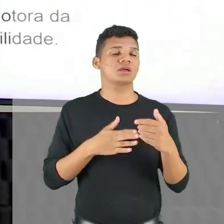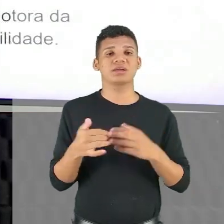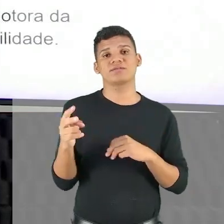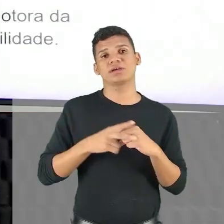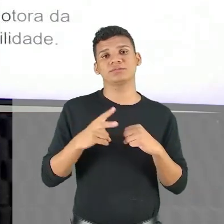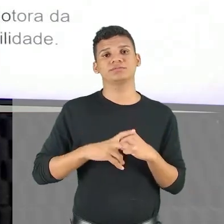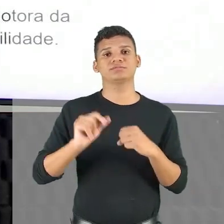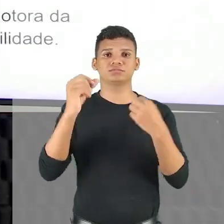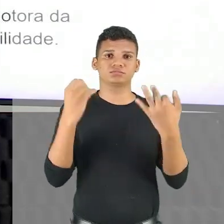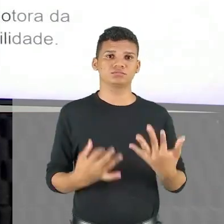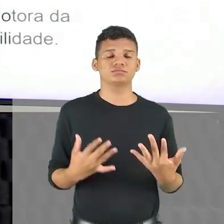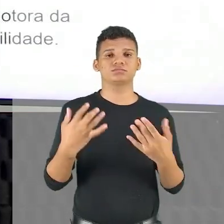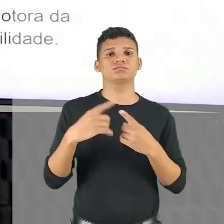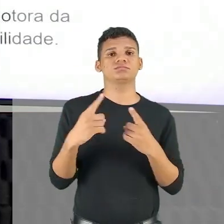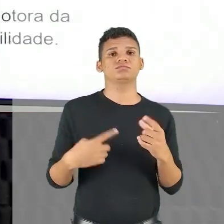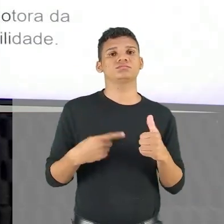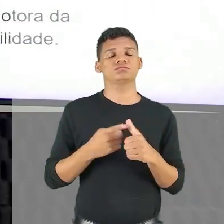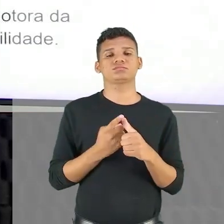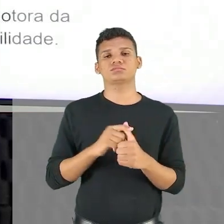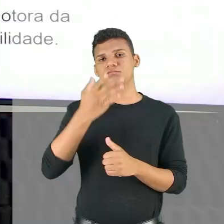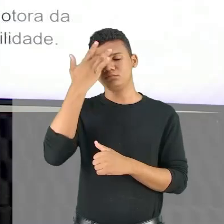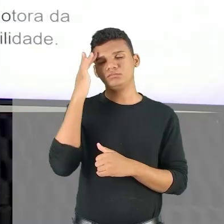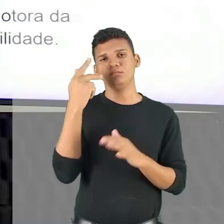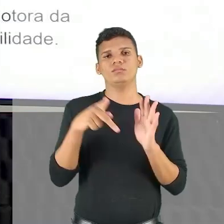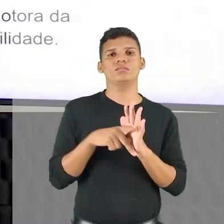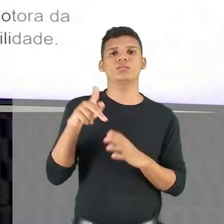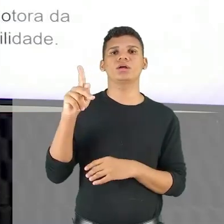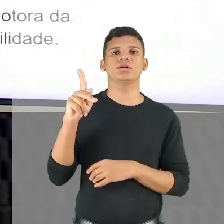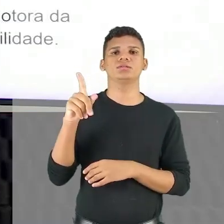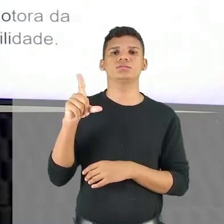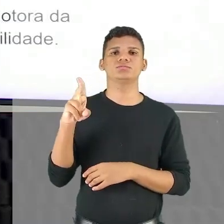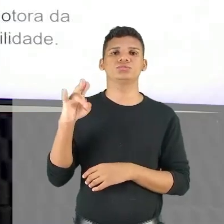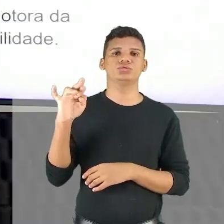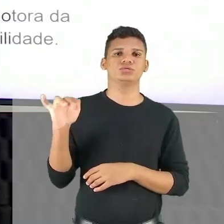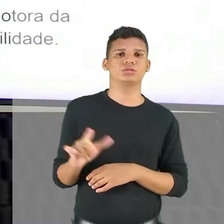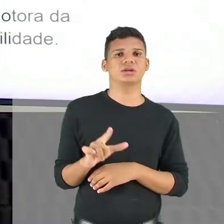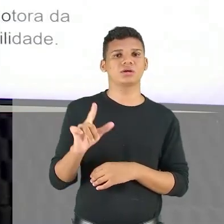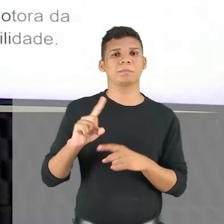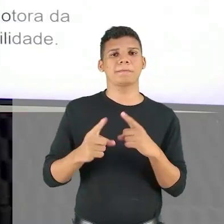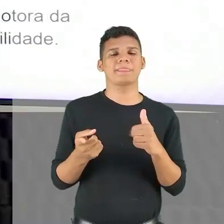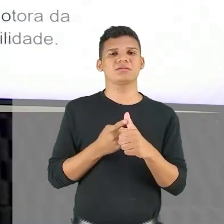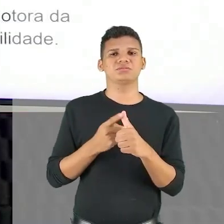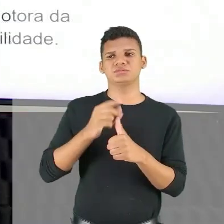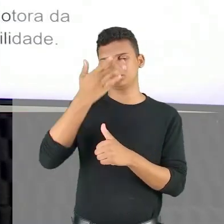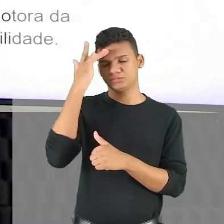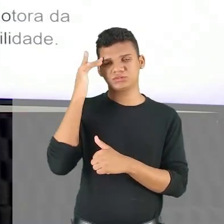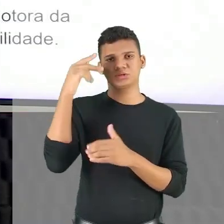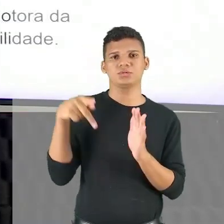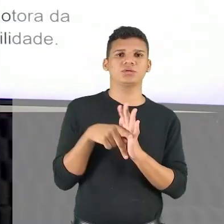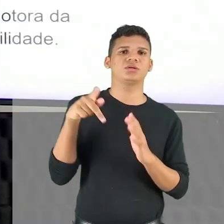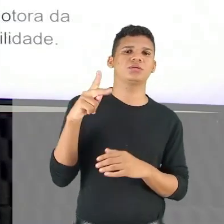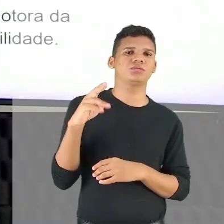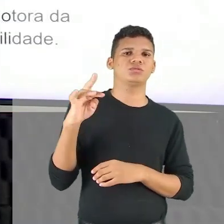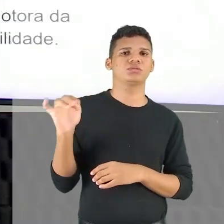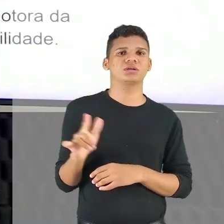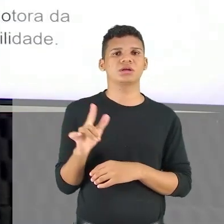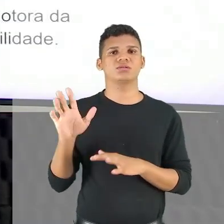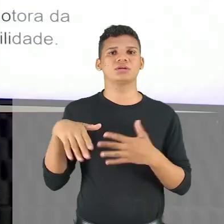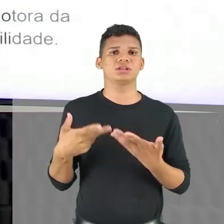nosotros é uma marca da primeira pessoa do plural. Beleza? Marca da primeira pessoa do plural.